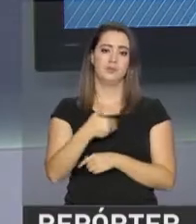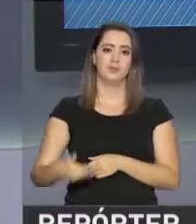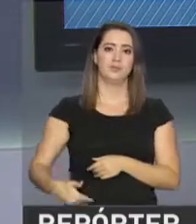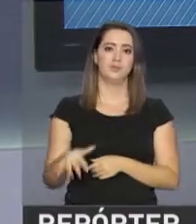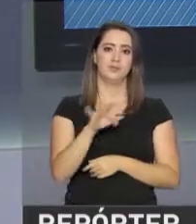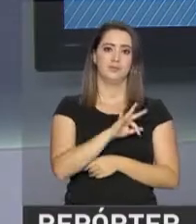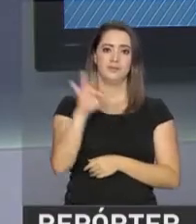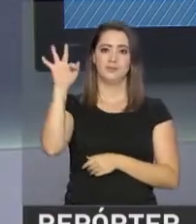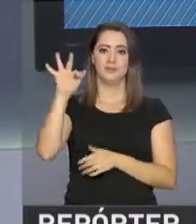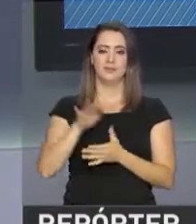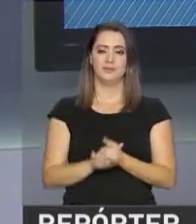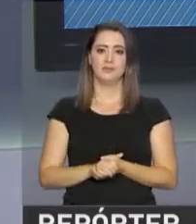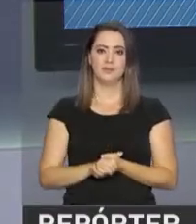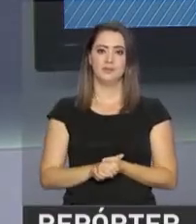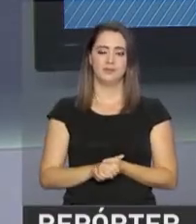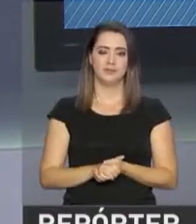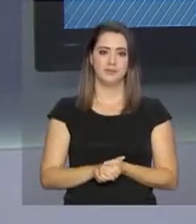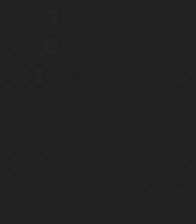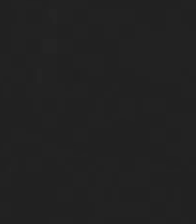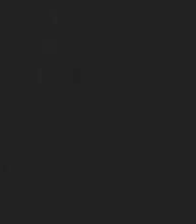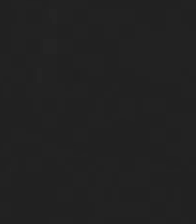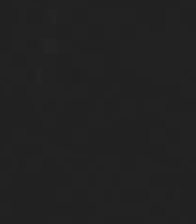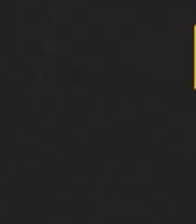nbr a tv do governo federal